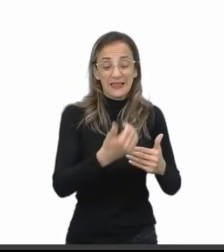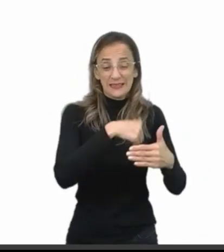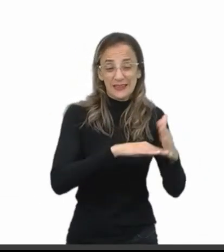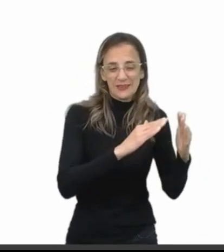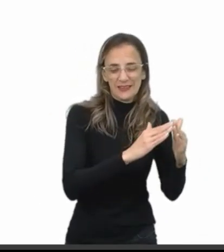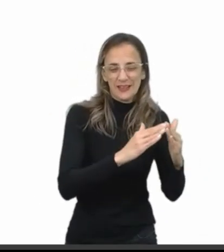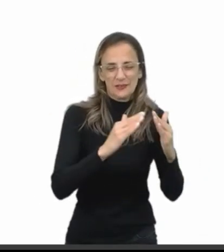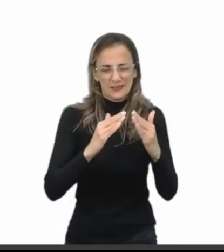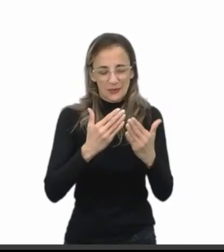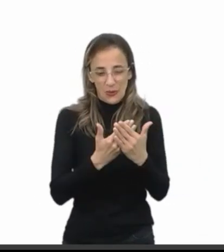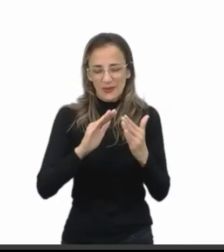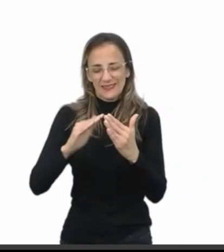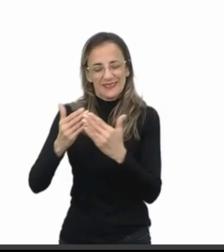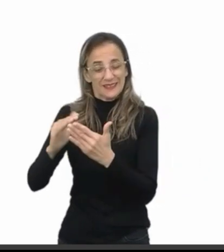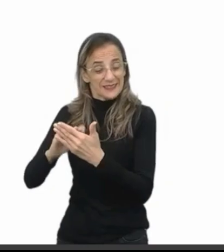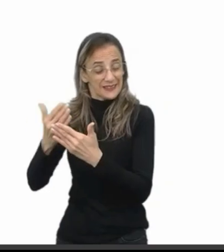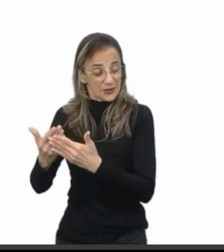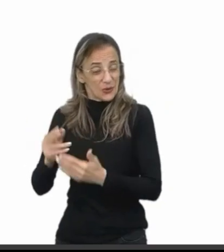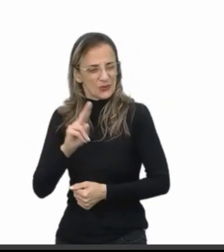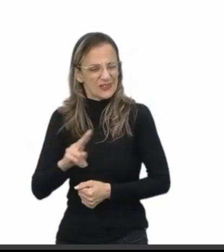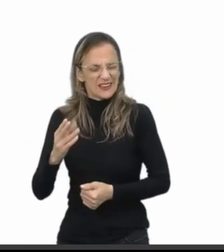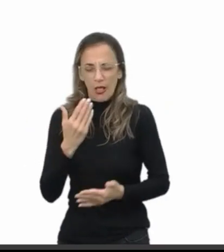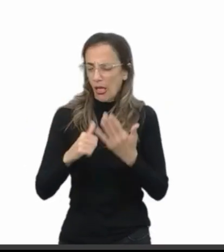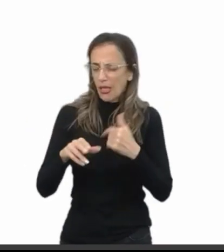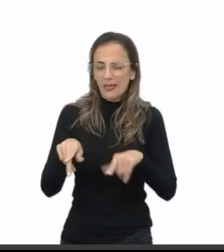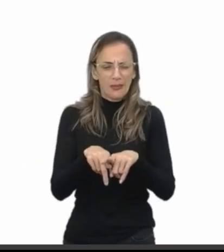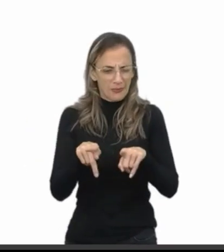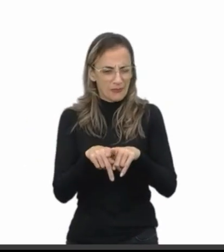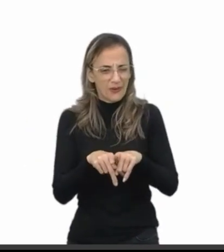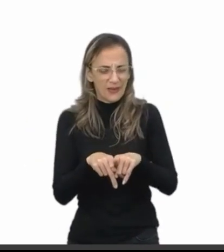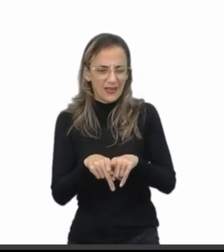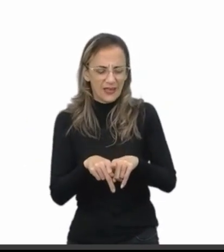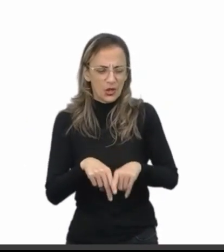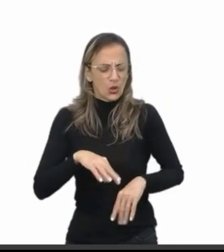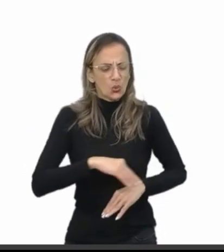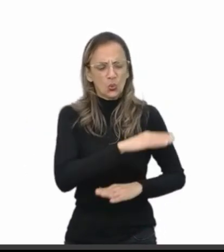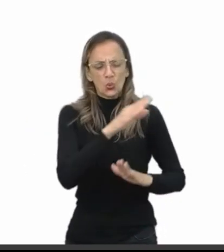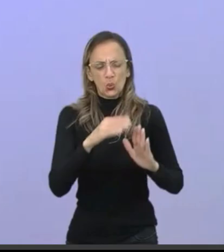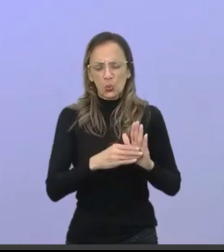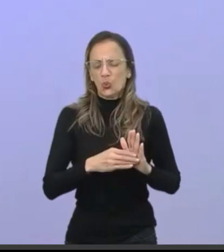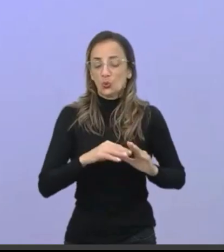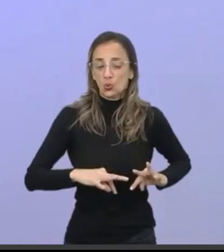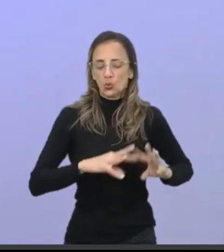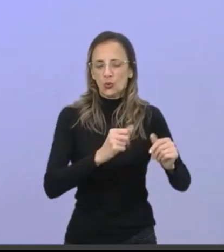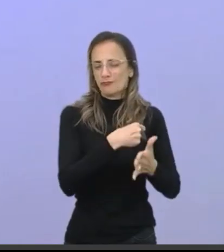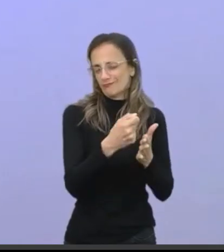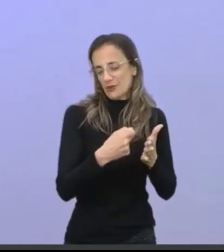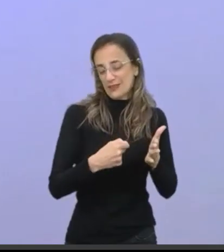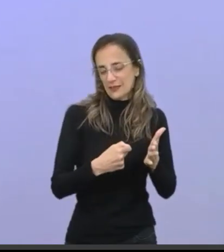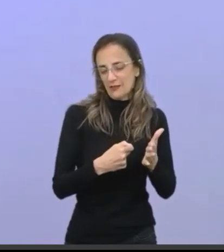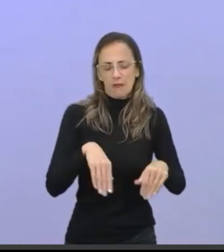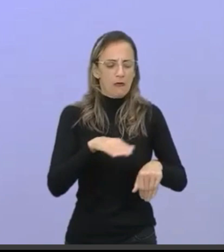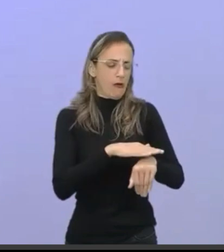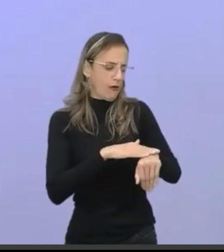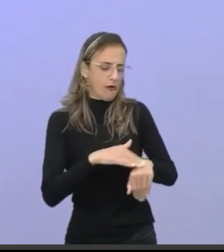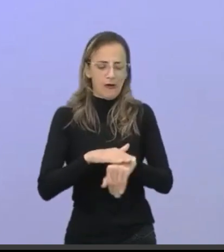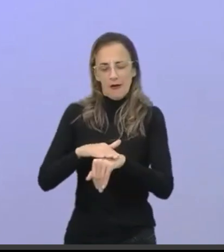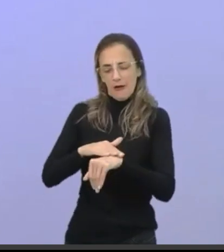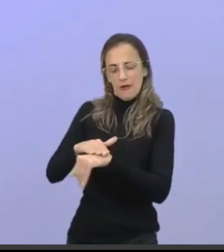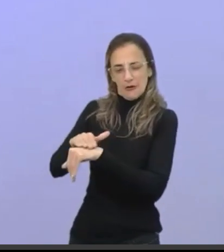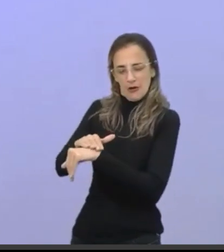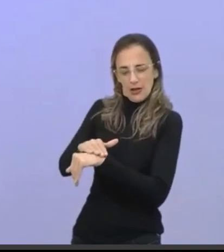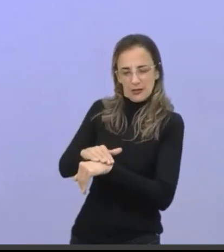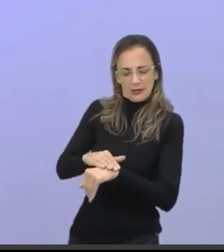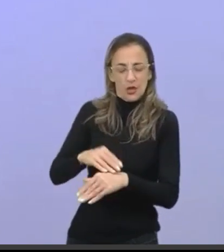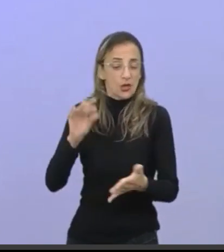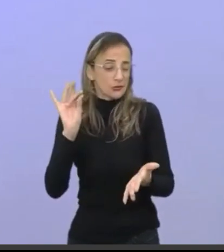em uma culminância. E a gente tem o Lemove que vai falar que todo mundo escreve. Nesse momento, eles vão ali conversar entre eles e escrever o que eles acharam que deu